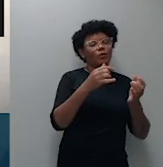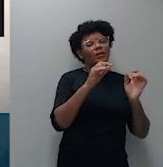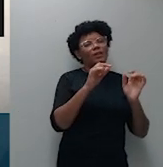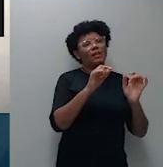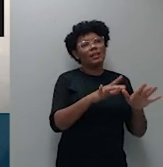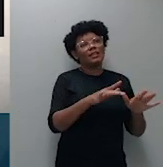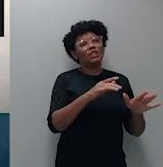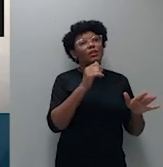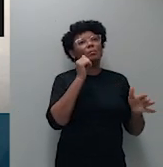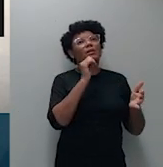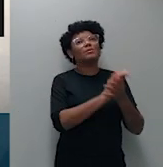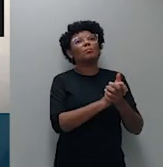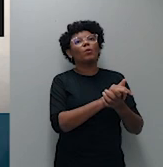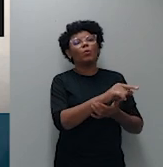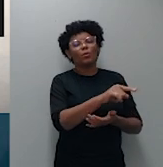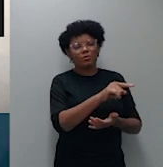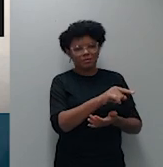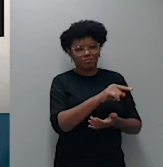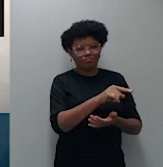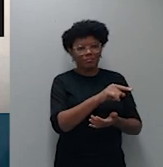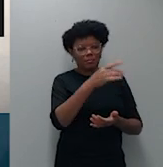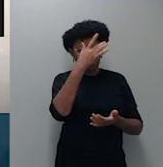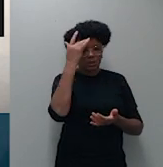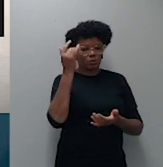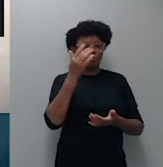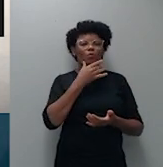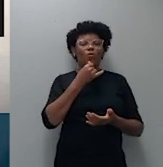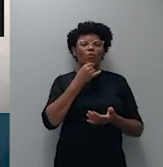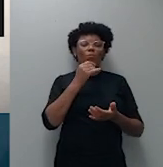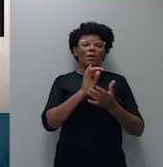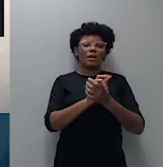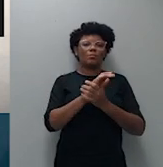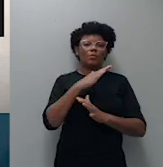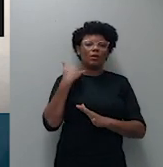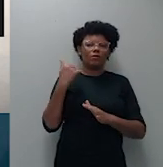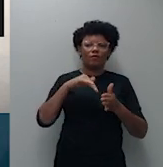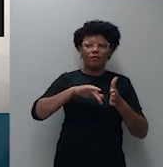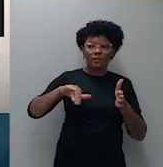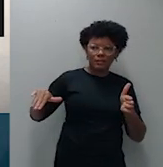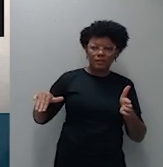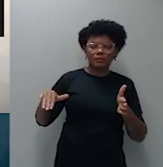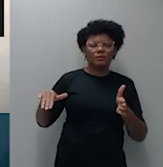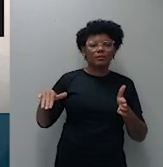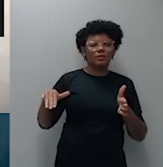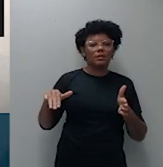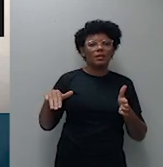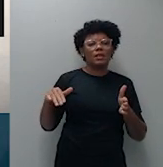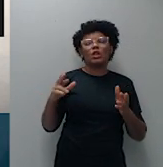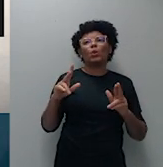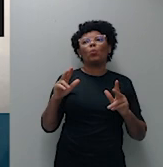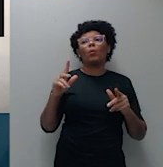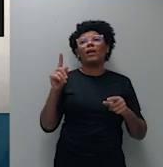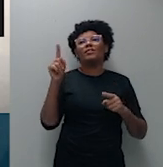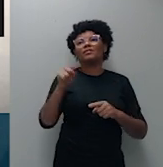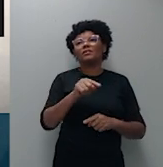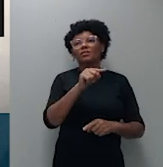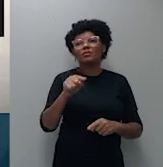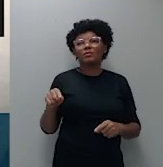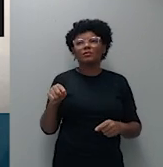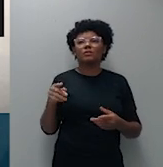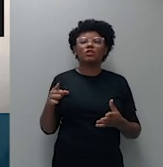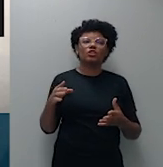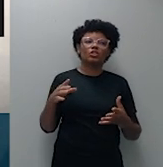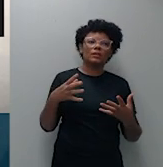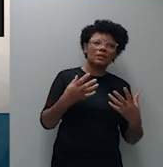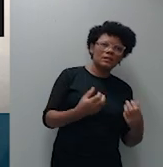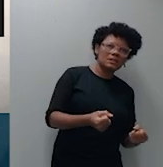esposa do Falecido companheiro da demandante prescrição afastada a pretensão subjuntos não é de anulação por